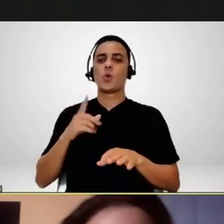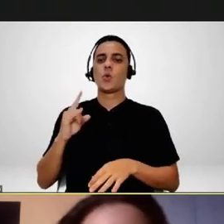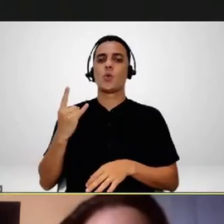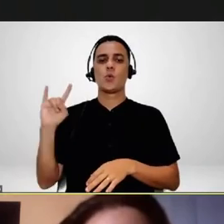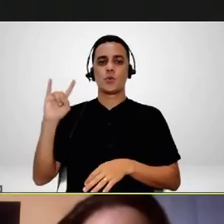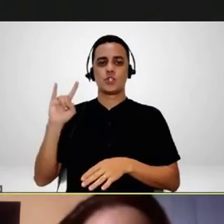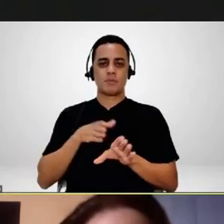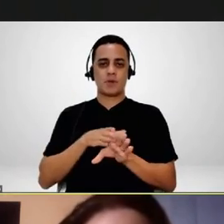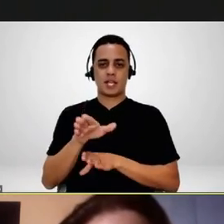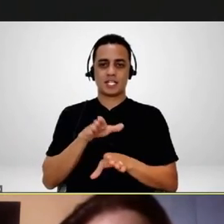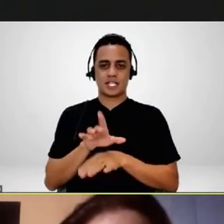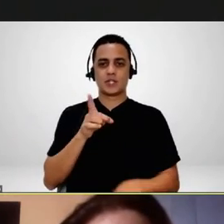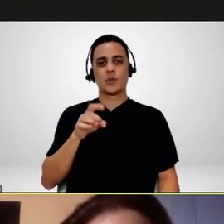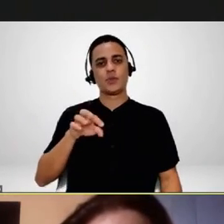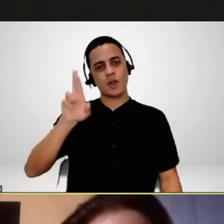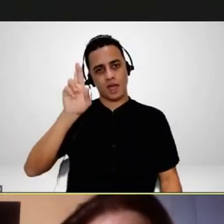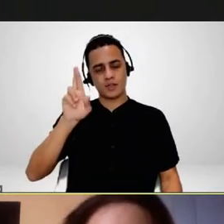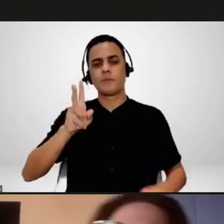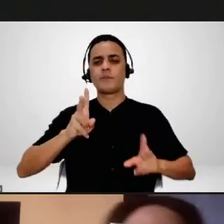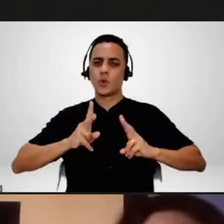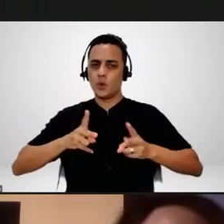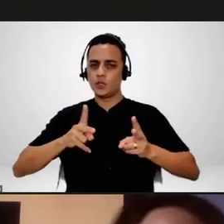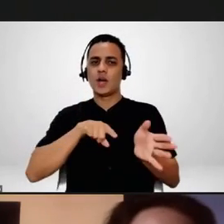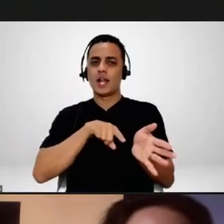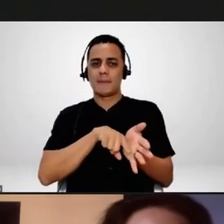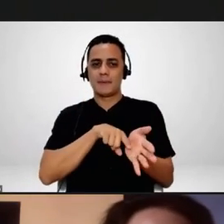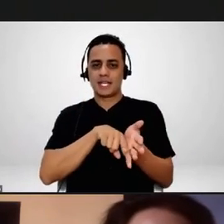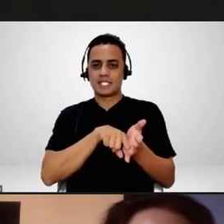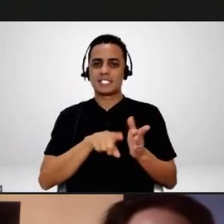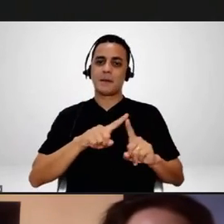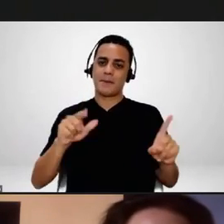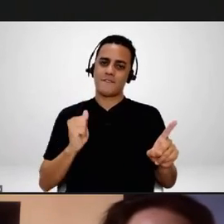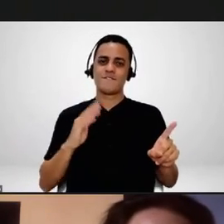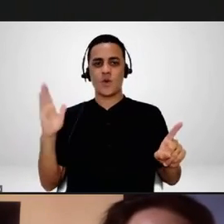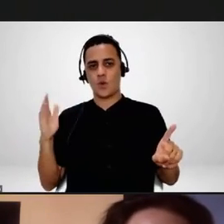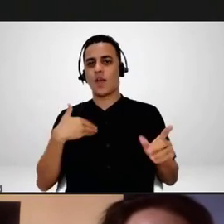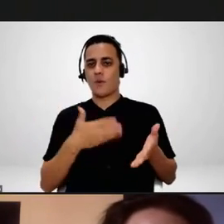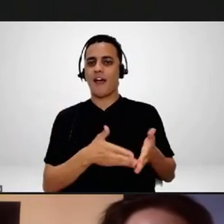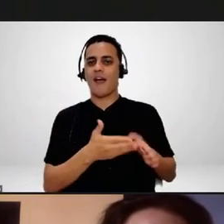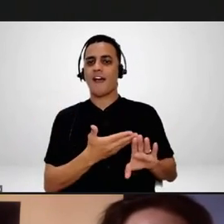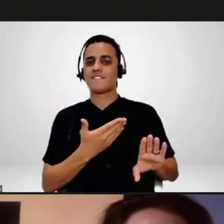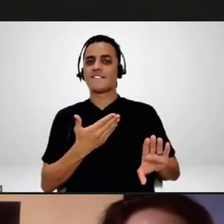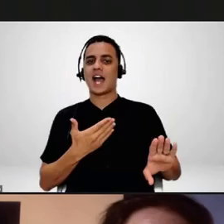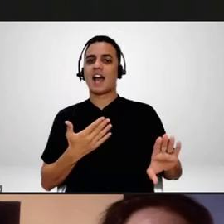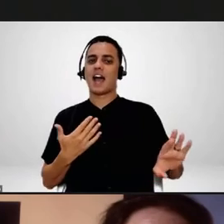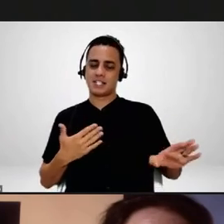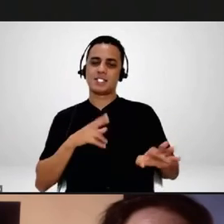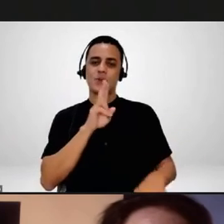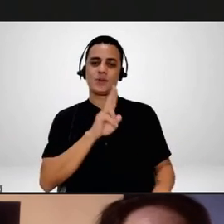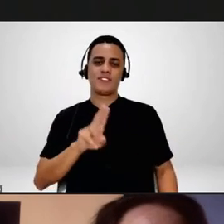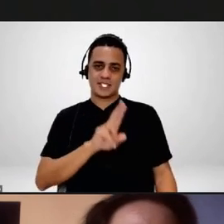doutorado. Entendi. Continuarei na pesquisa, mas eu vou Certo. sair. Aí eu vou me afastando dessas ações da